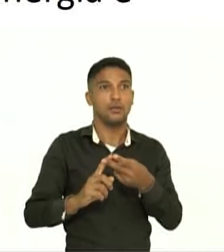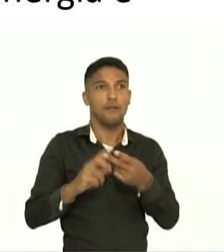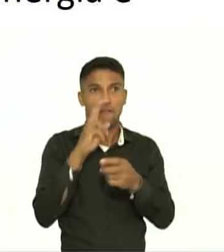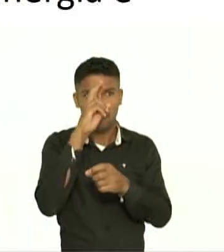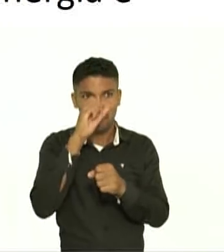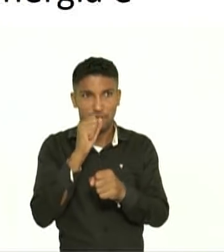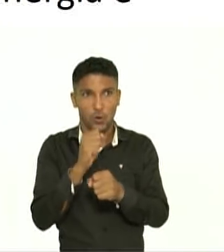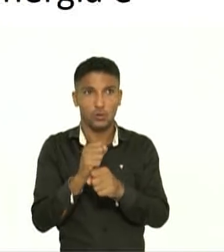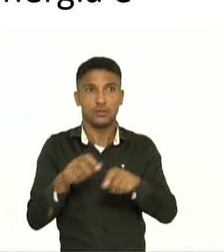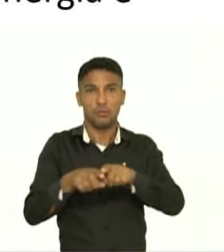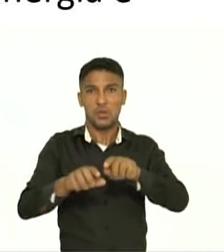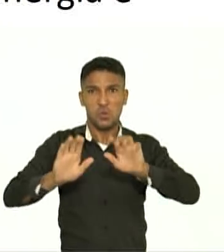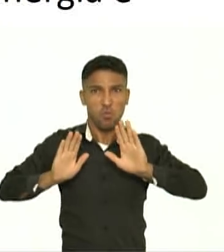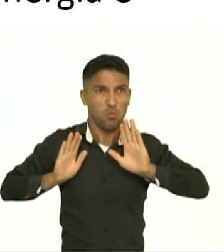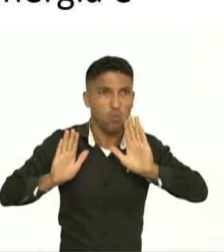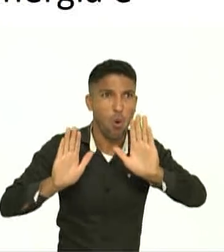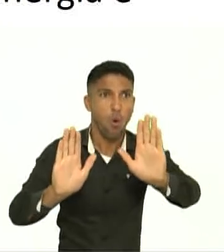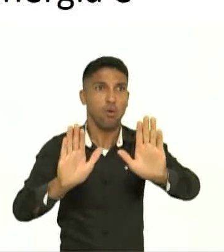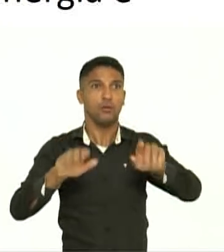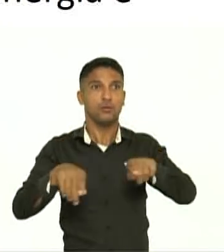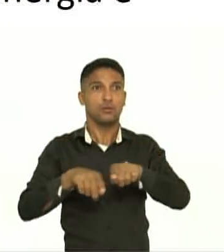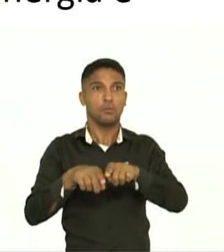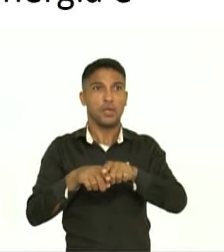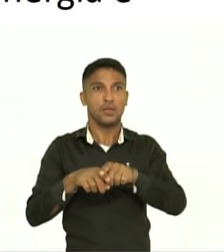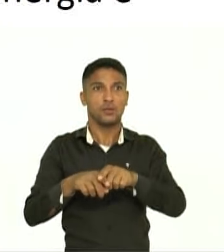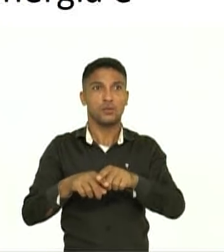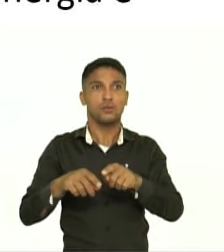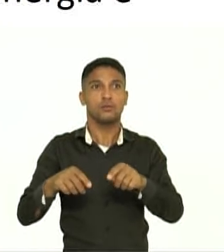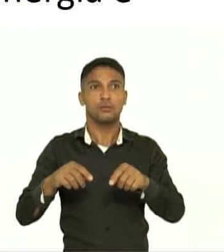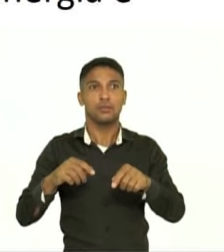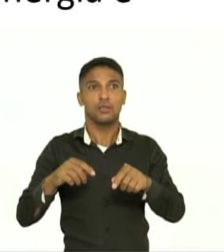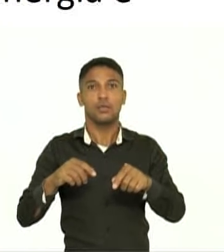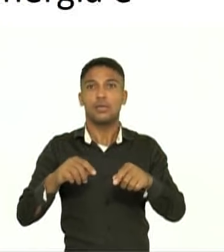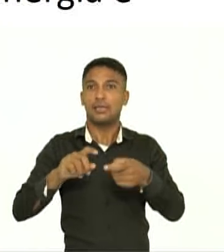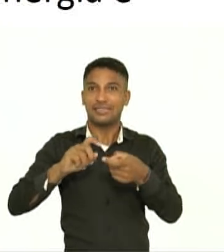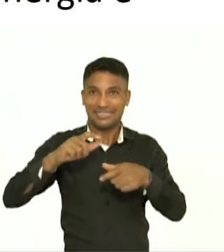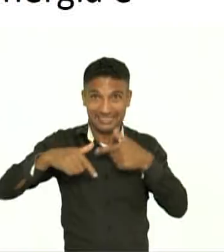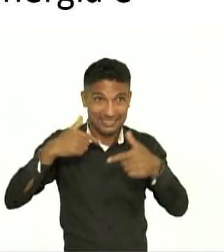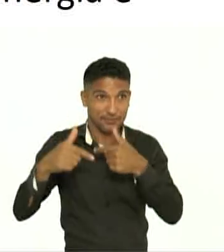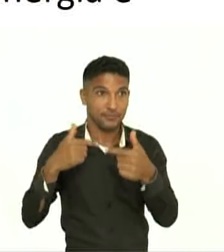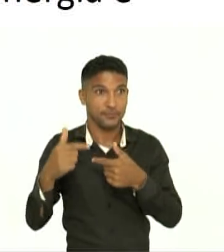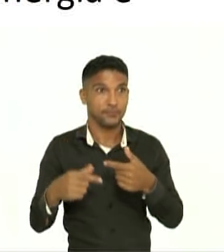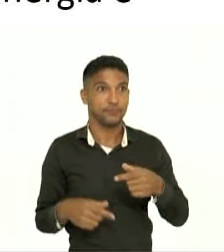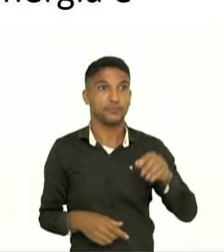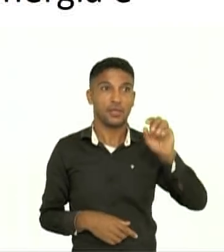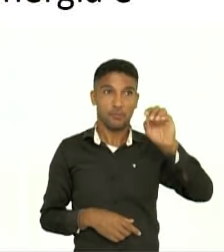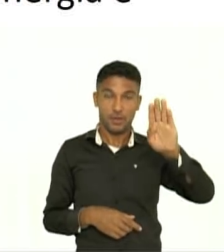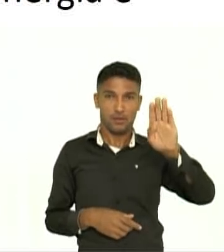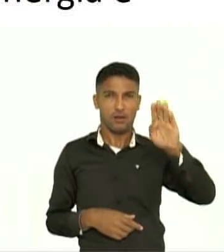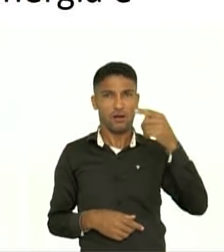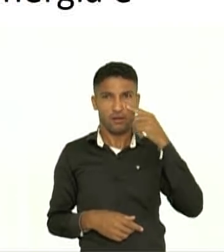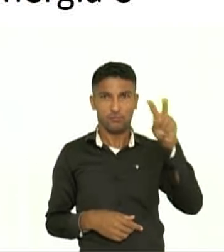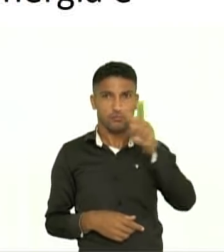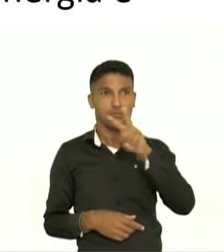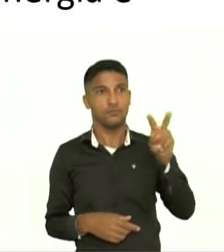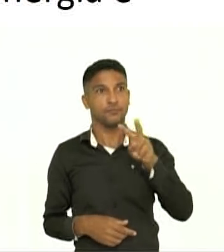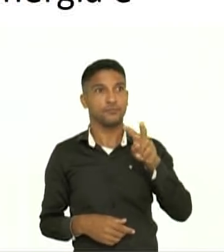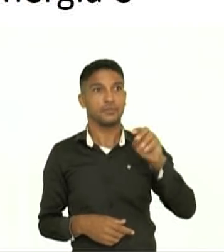força centrípeta e temperatura. C, momento linear, campo magnético, campo elétrico e